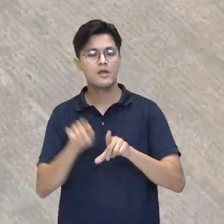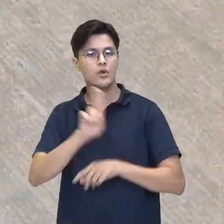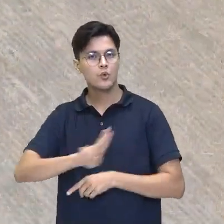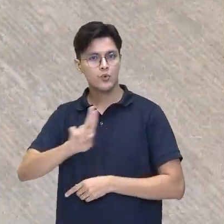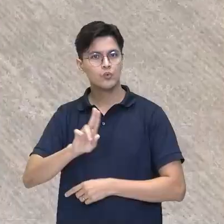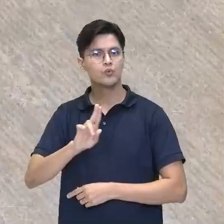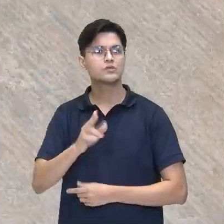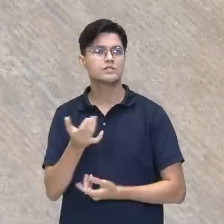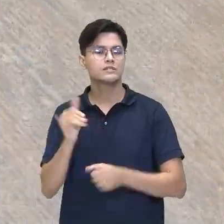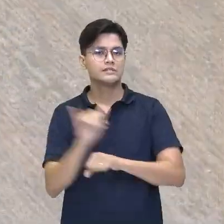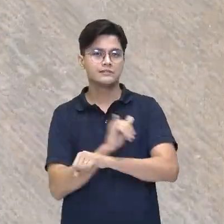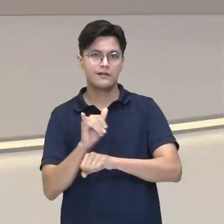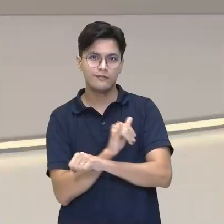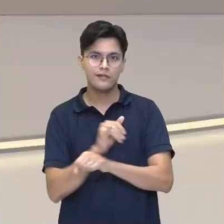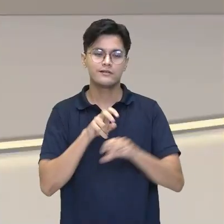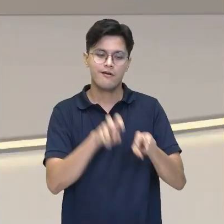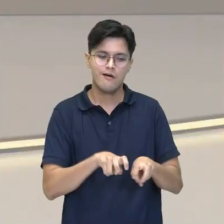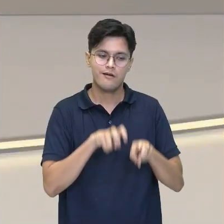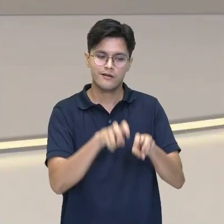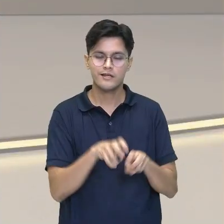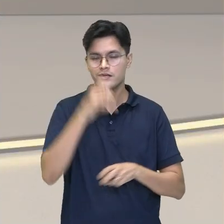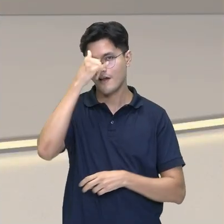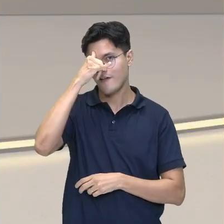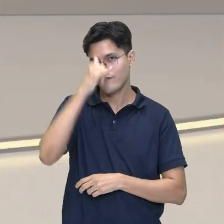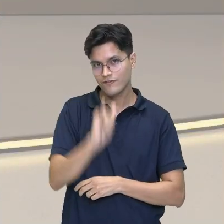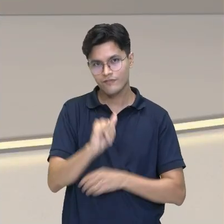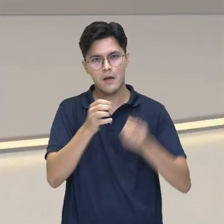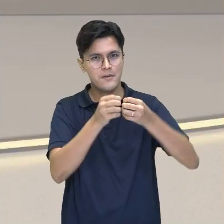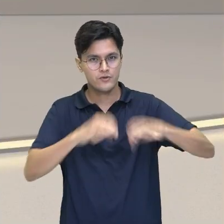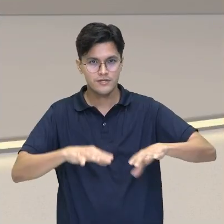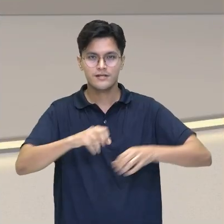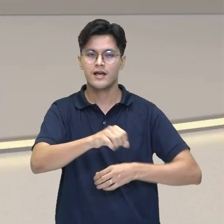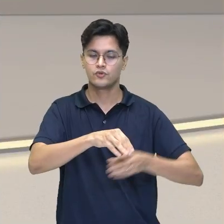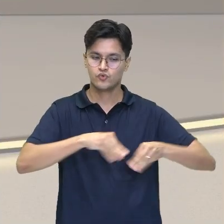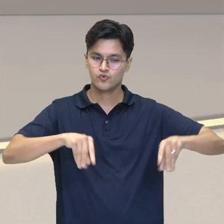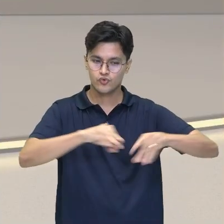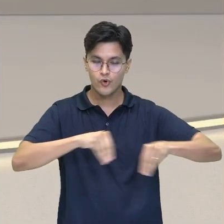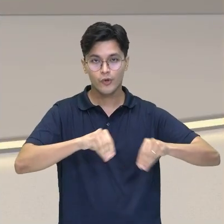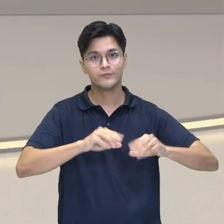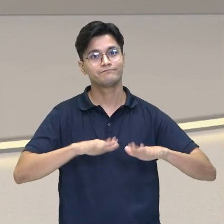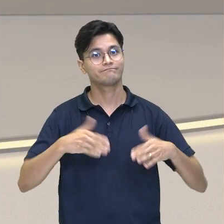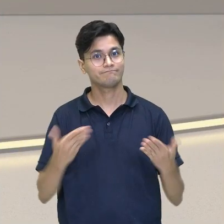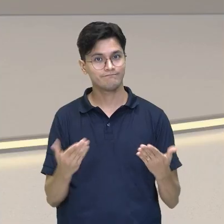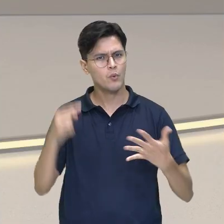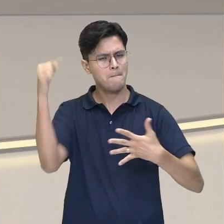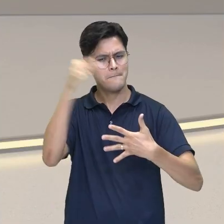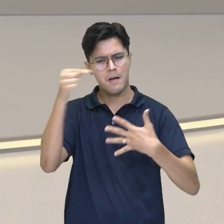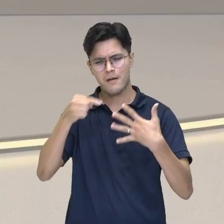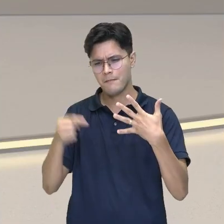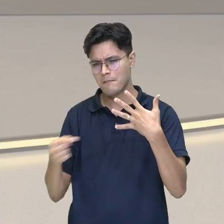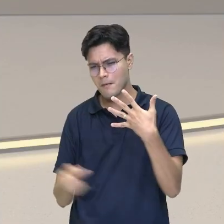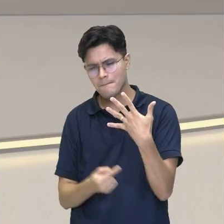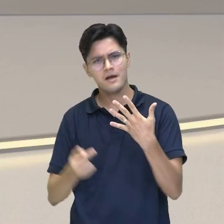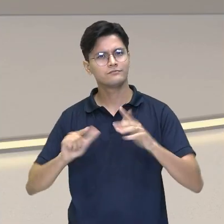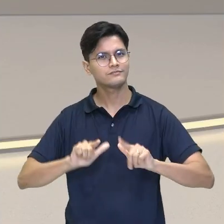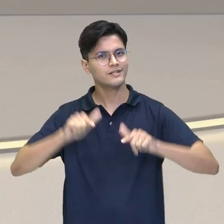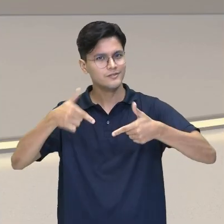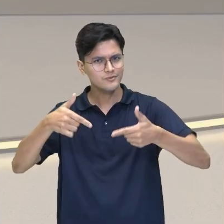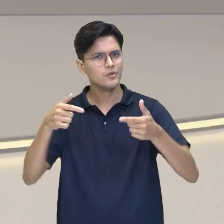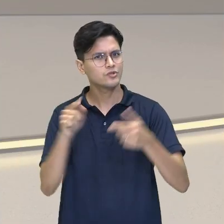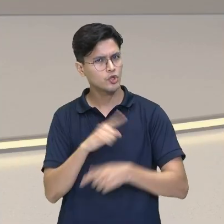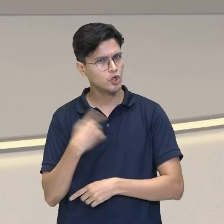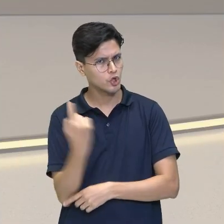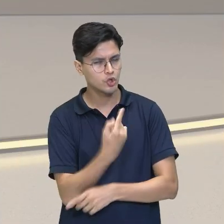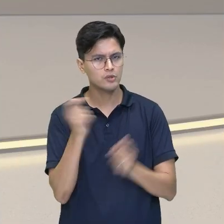que não prejudicam o solo. Muito bem, então são ações que podem ser feitas por todos nós. E falando em